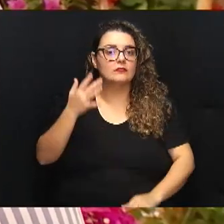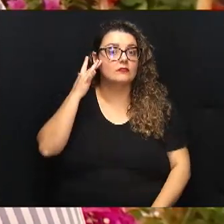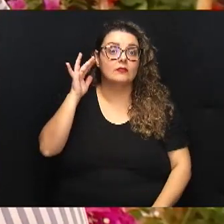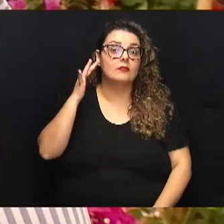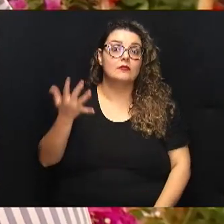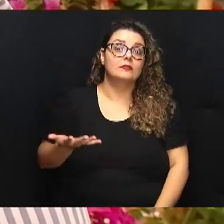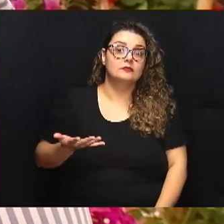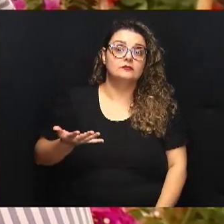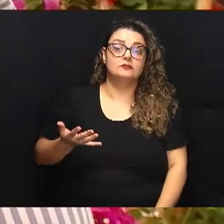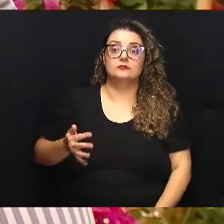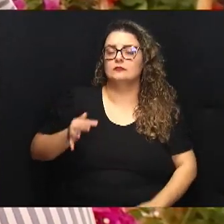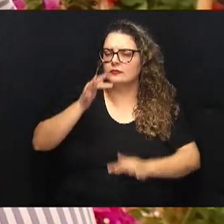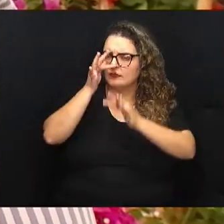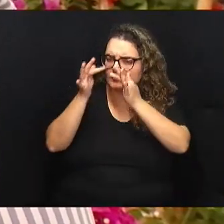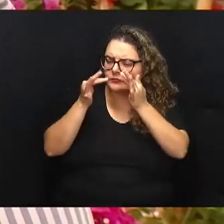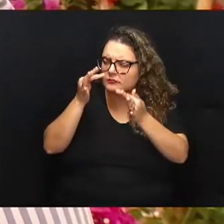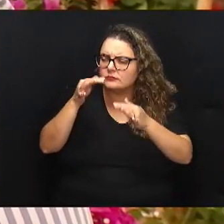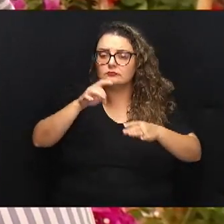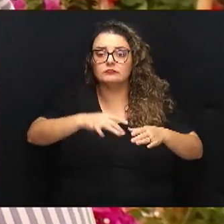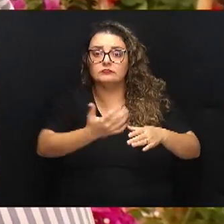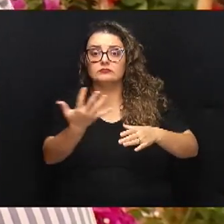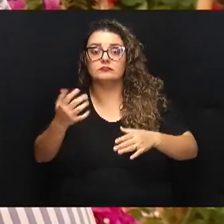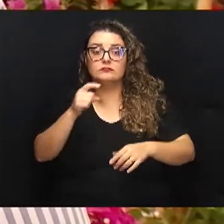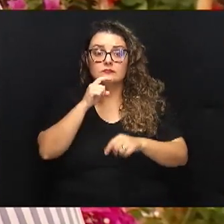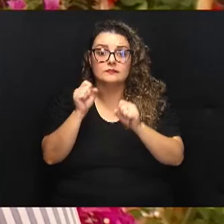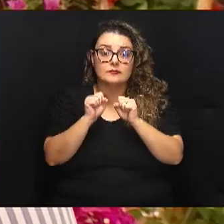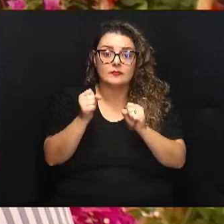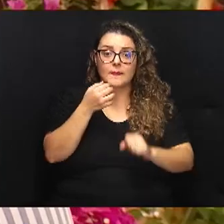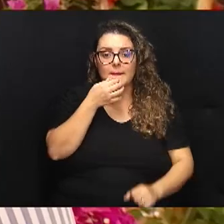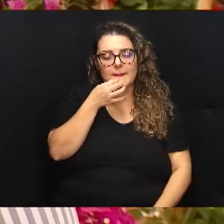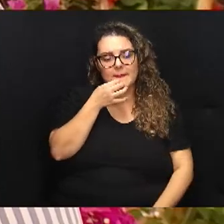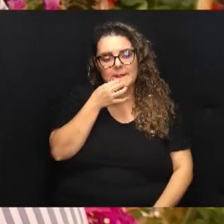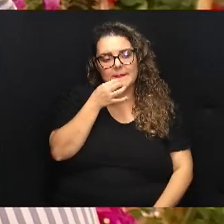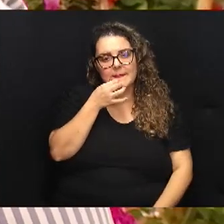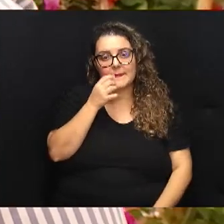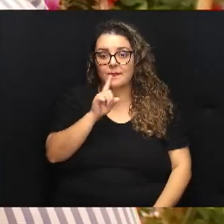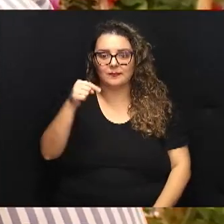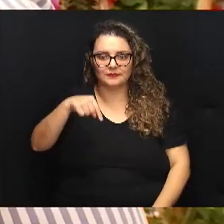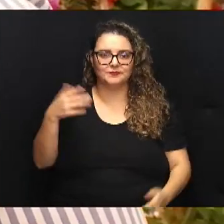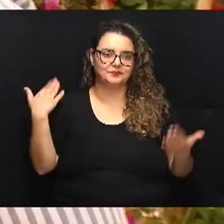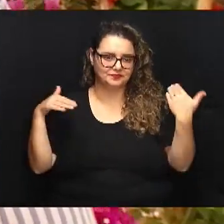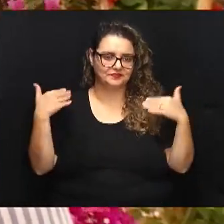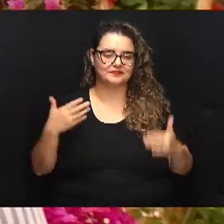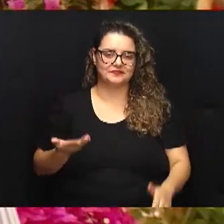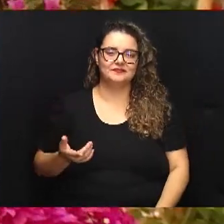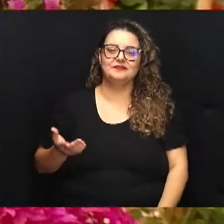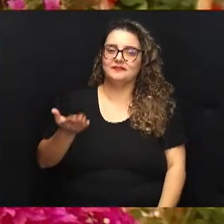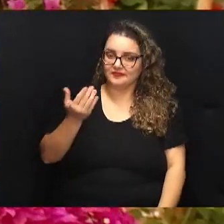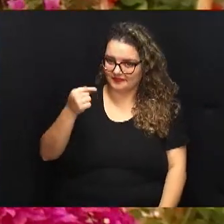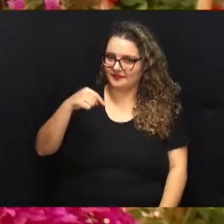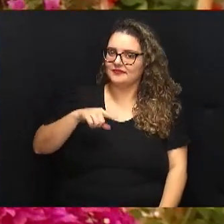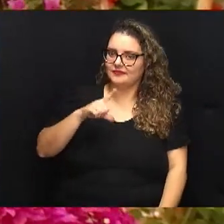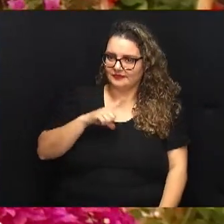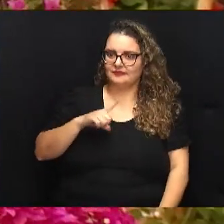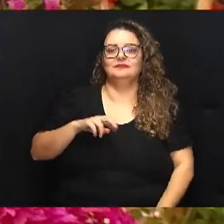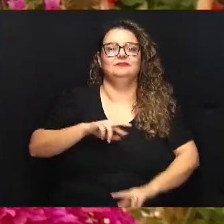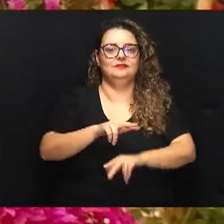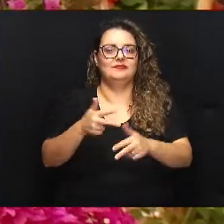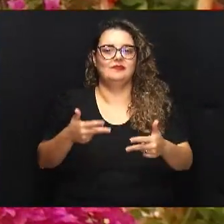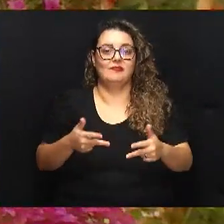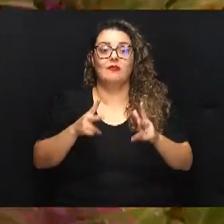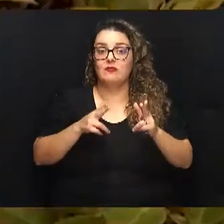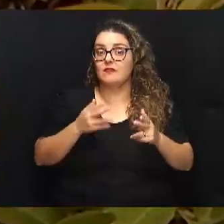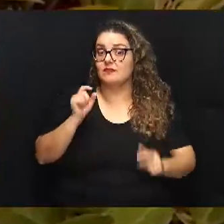imaginam flores e plantas para inverno. Então fica quietinha e não vem aqui passear, né? Mas vem porque aqui tem bastante coisa assim,